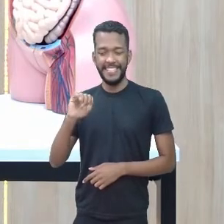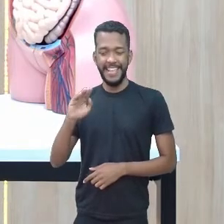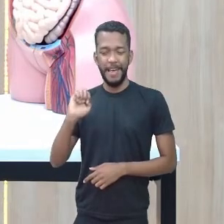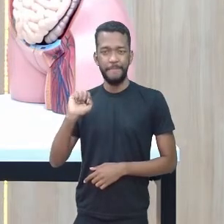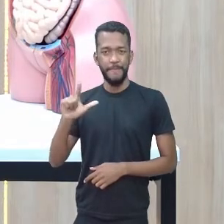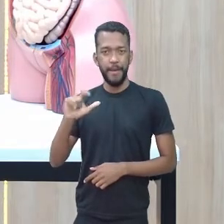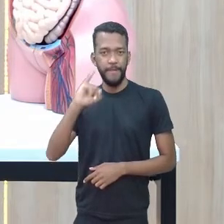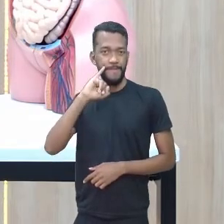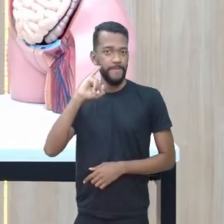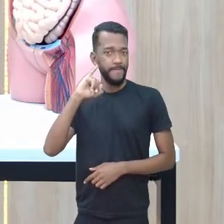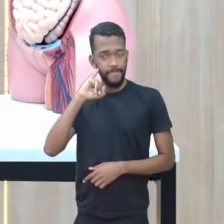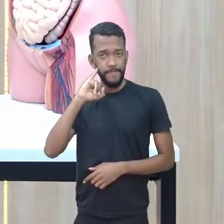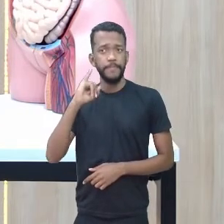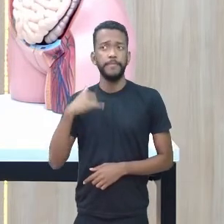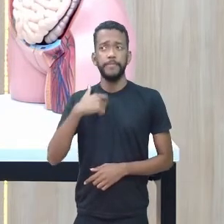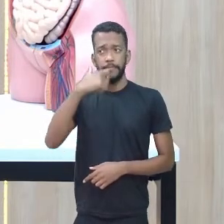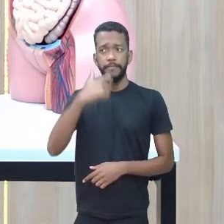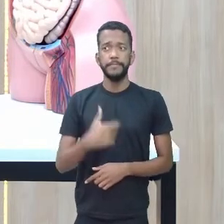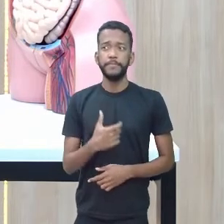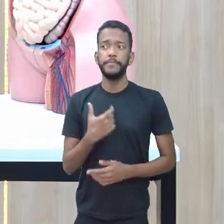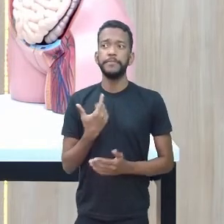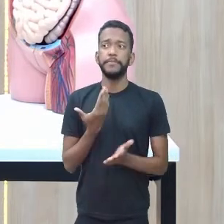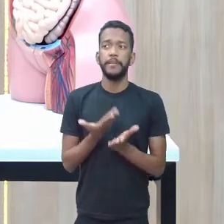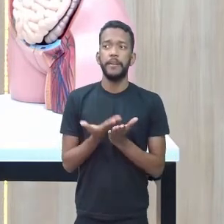aula de teoria celular. Vamos lá?